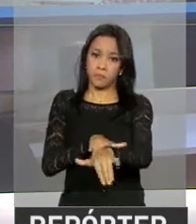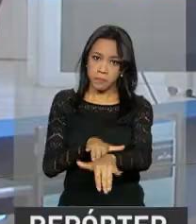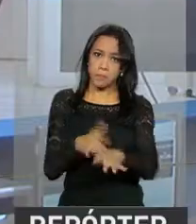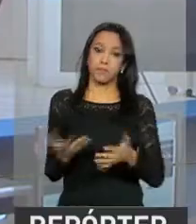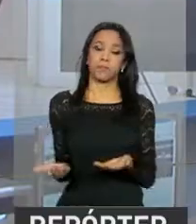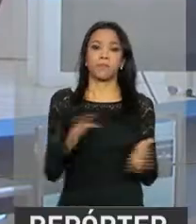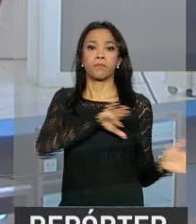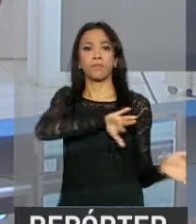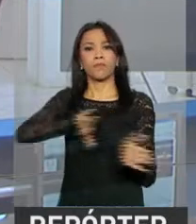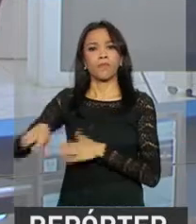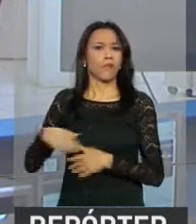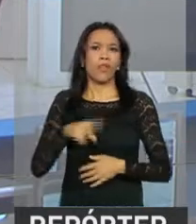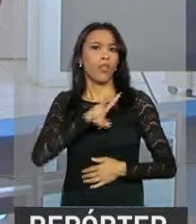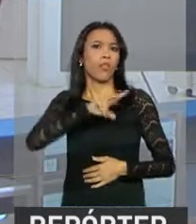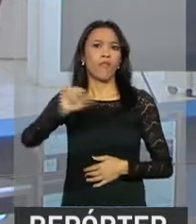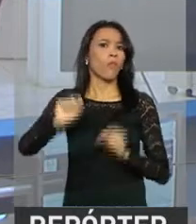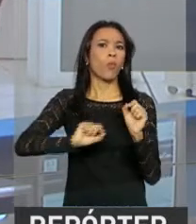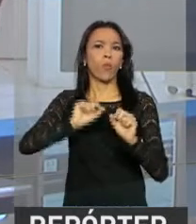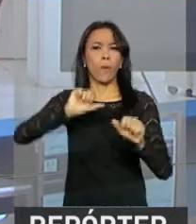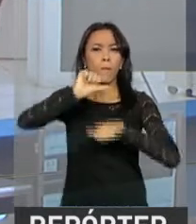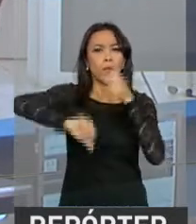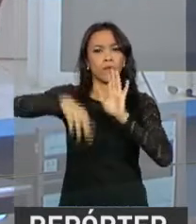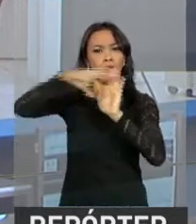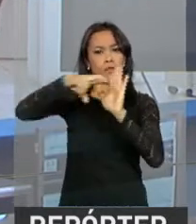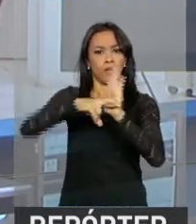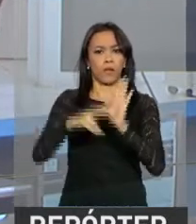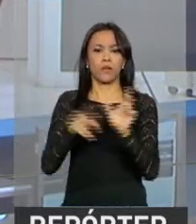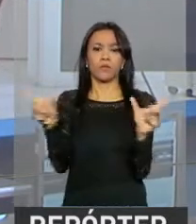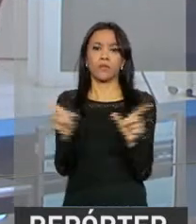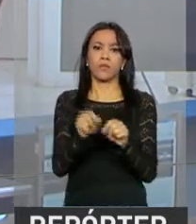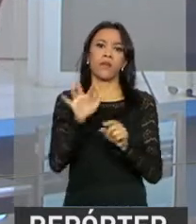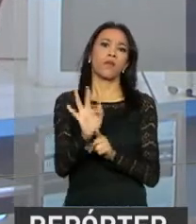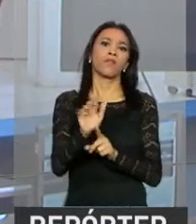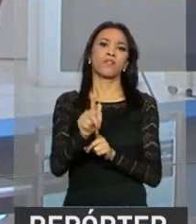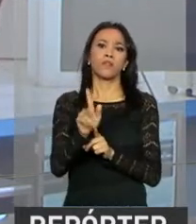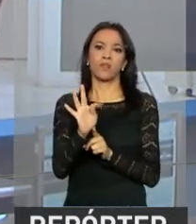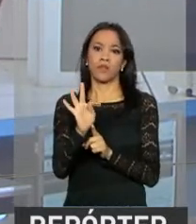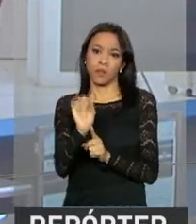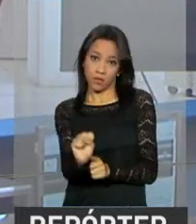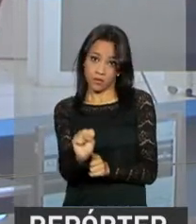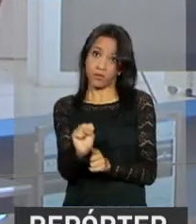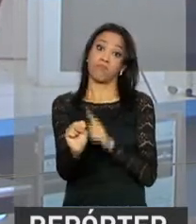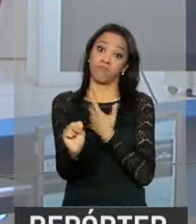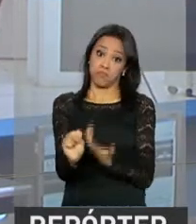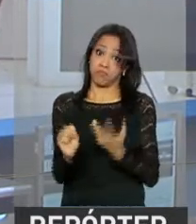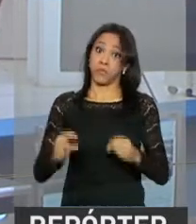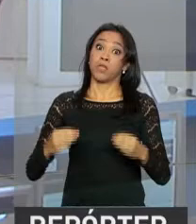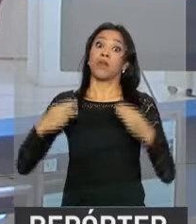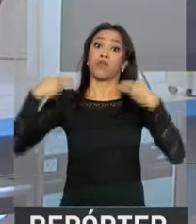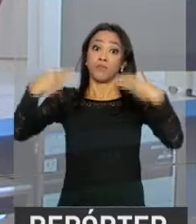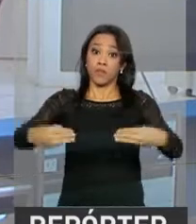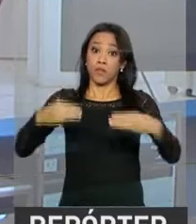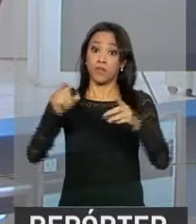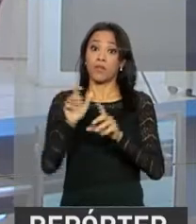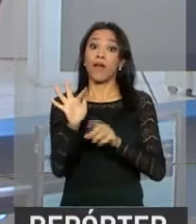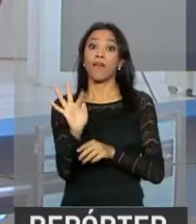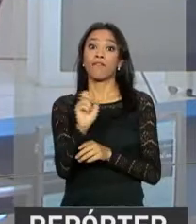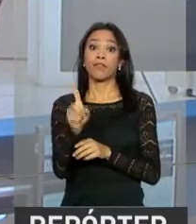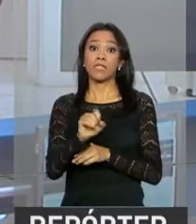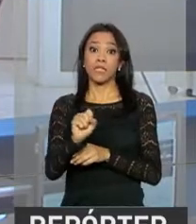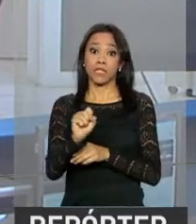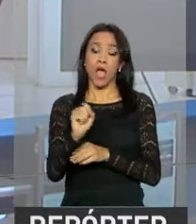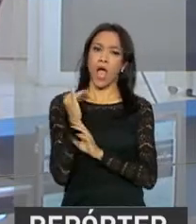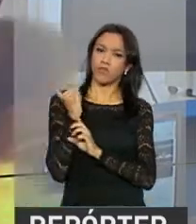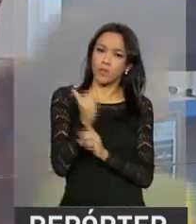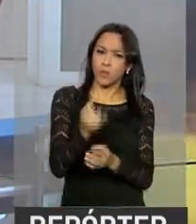setembro não vai haver nenhuma alteração no FGTS a garantia do Ministério da Fazenda que publicou nota na